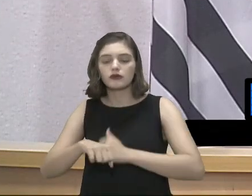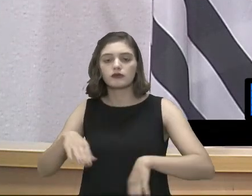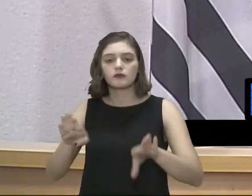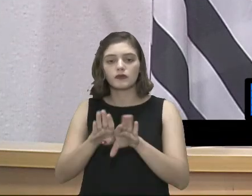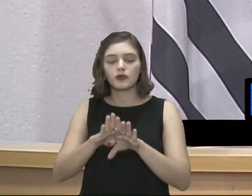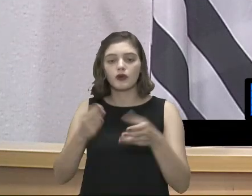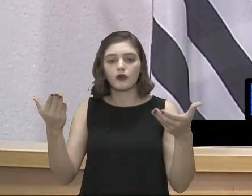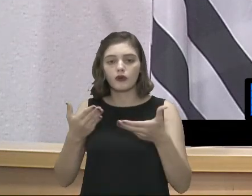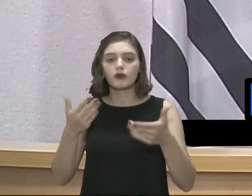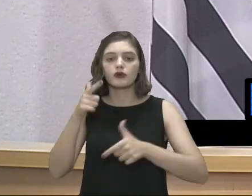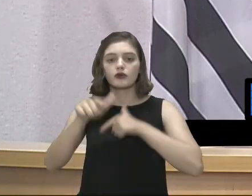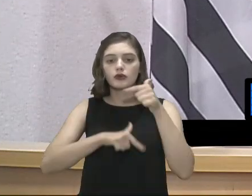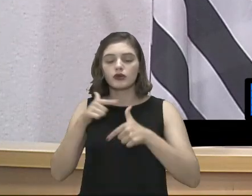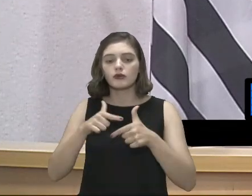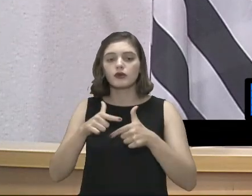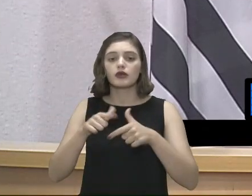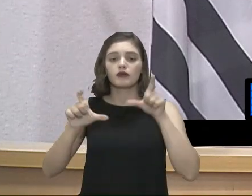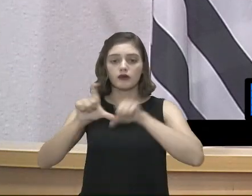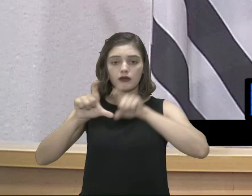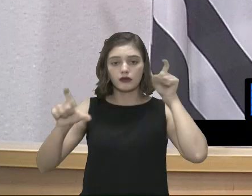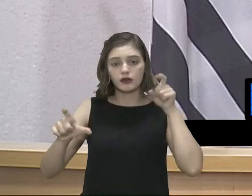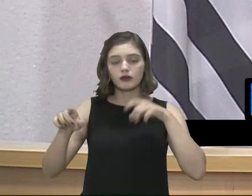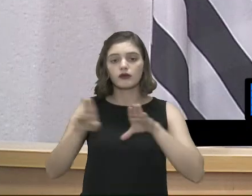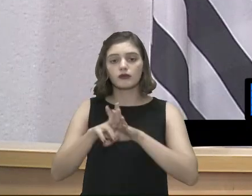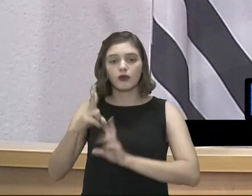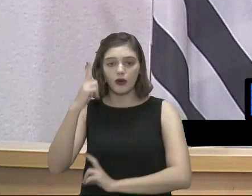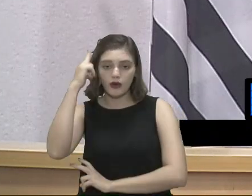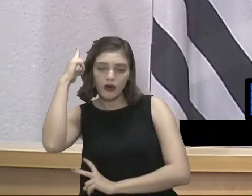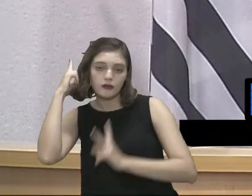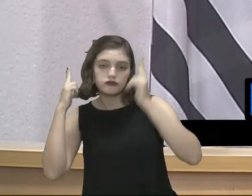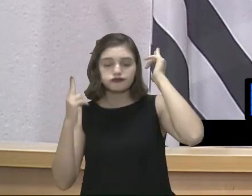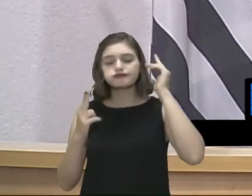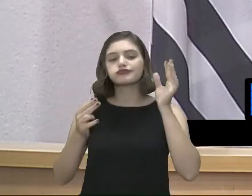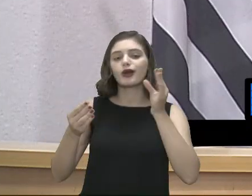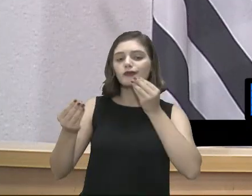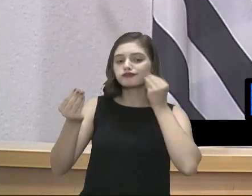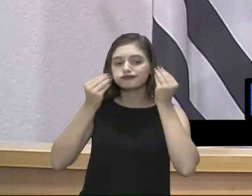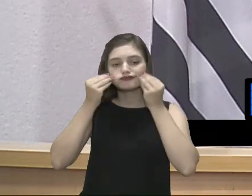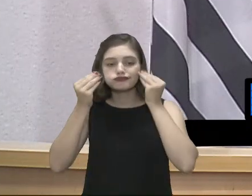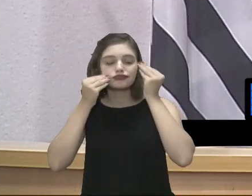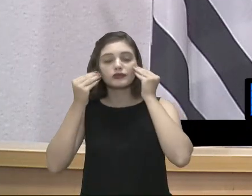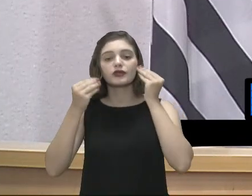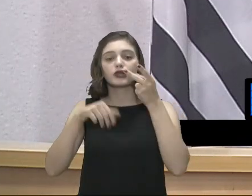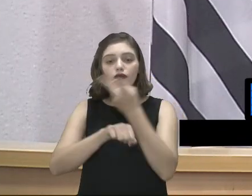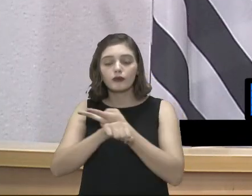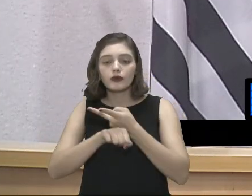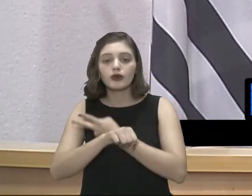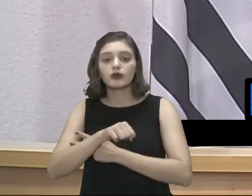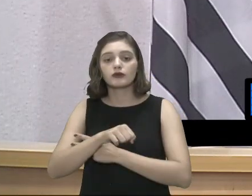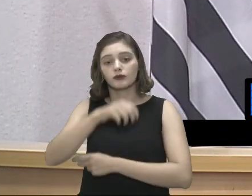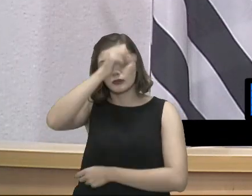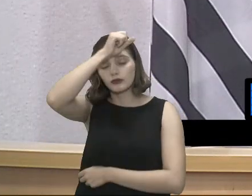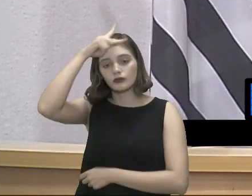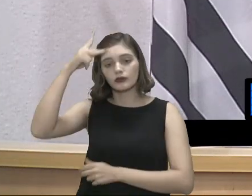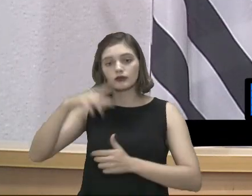hoje eu só trabalhei como forma autônoma, como cabeleireira, maquiadora, tudo cursos que eu fui procurando pela prefeitura, inclusive. Ou no máximo já